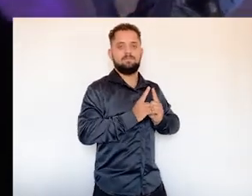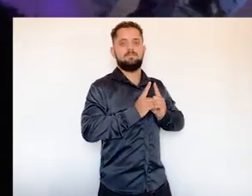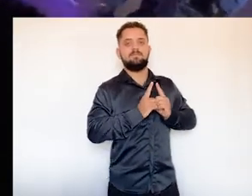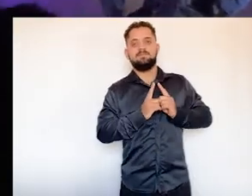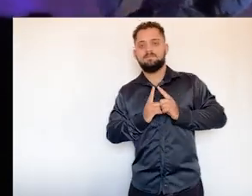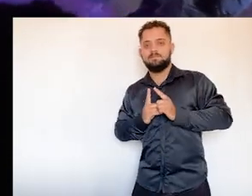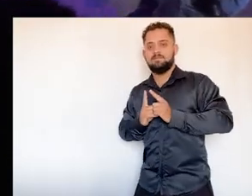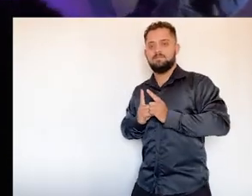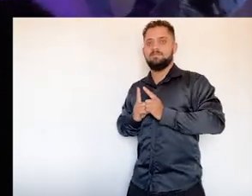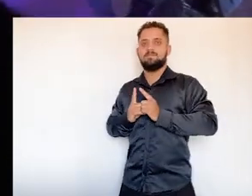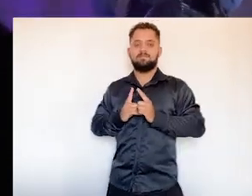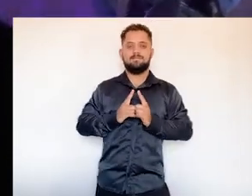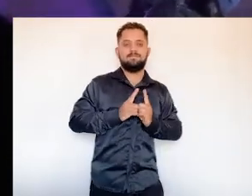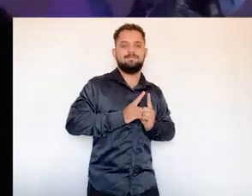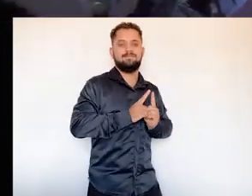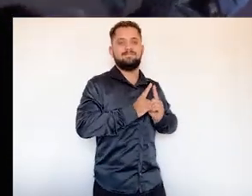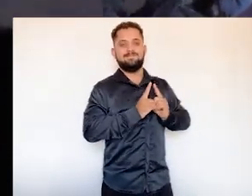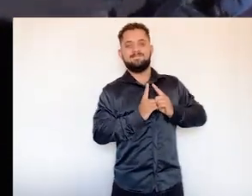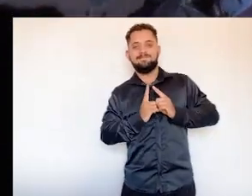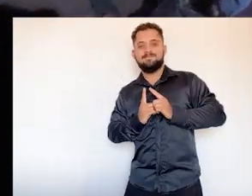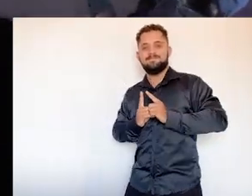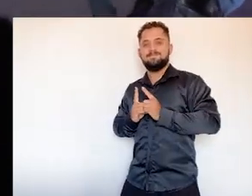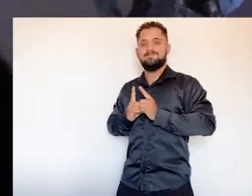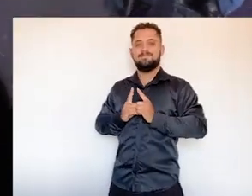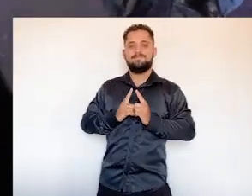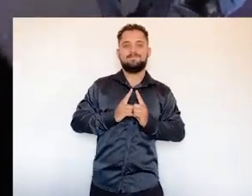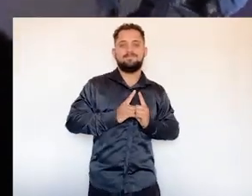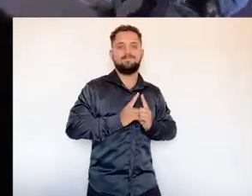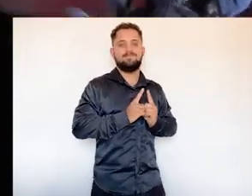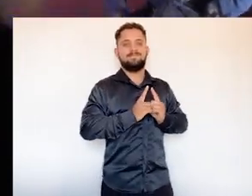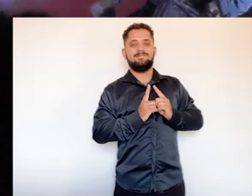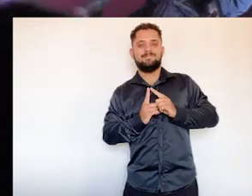love. É shot love, é shot love.